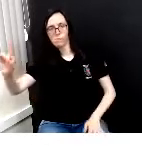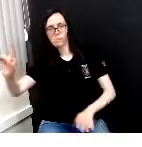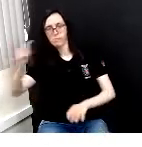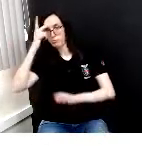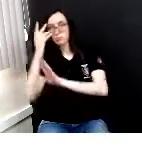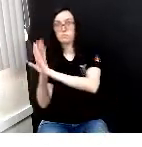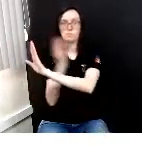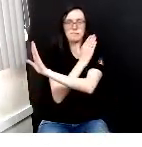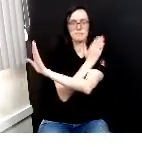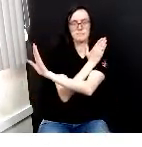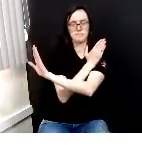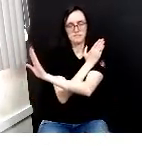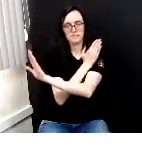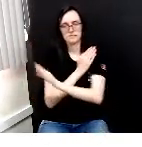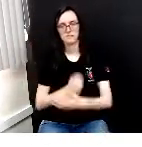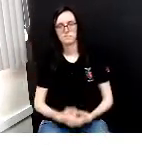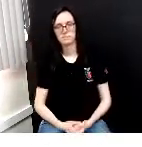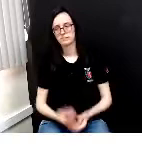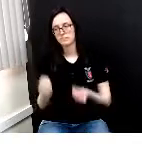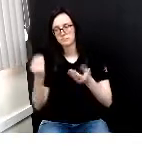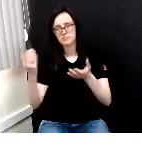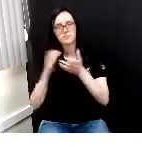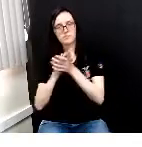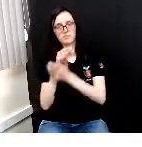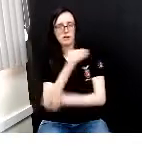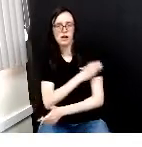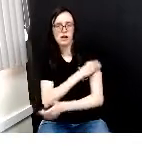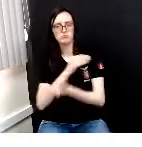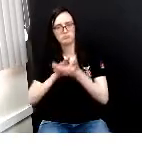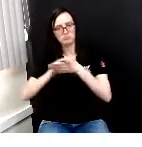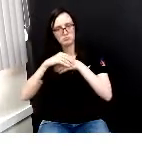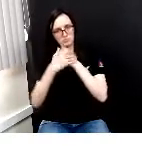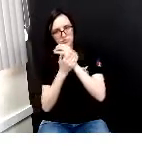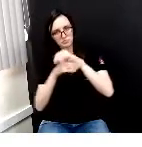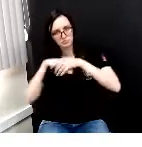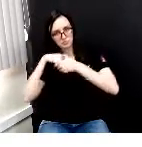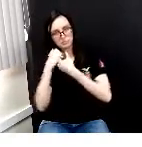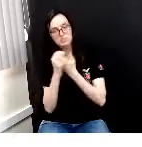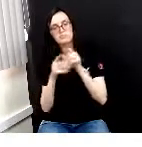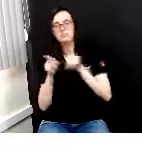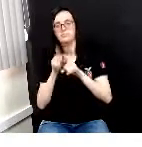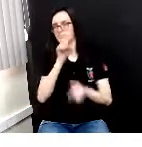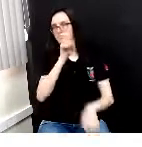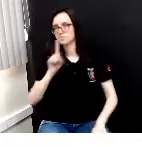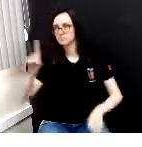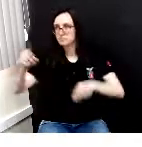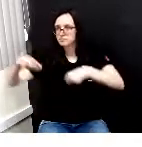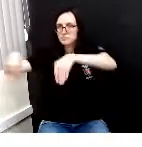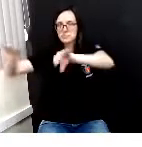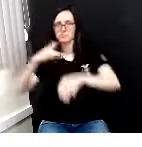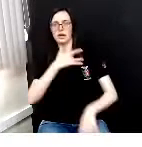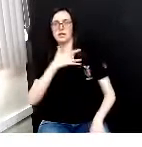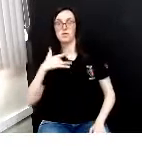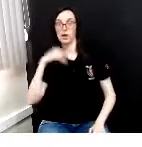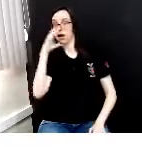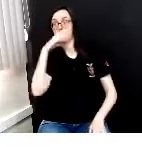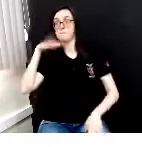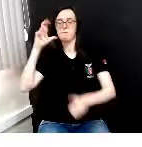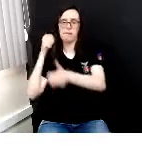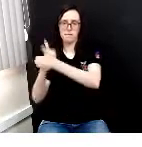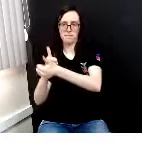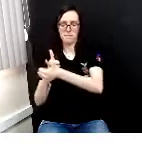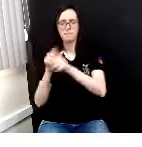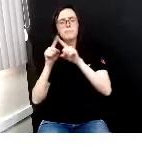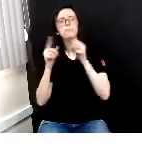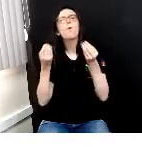pessoas. Ofertar álcool gel para passar nas mãos e levá-la ao serviço de saúde mais próximo. Mas